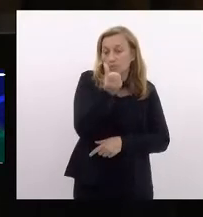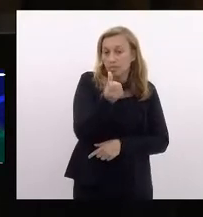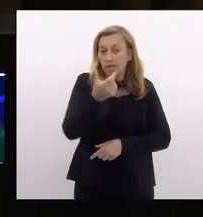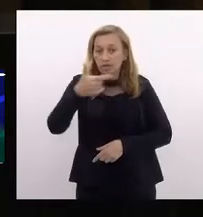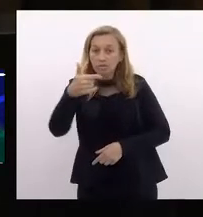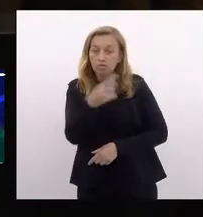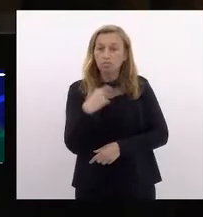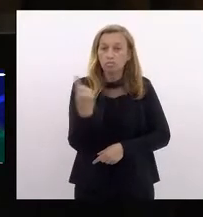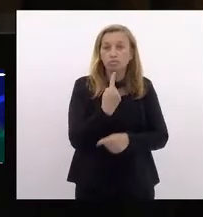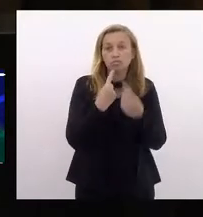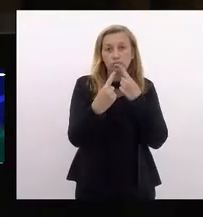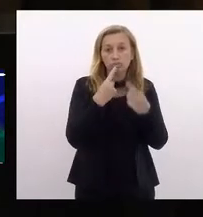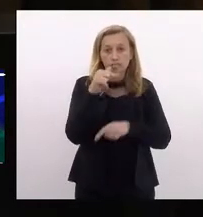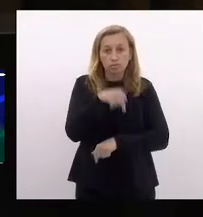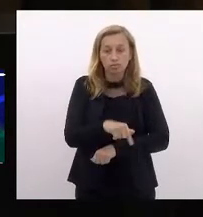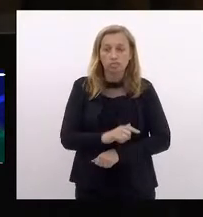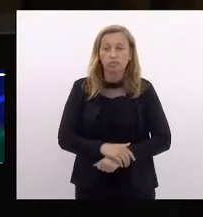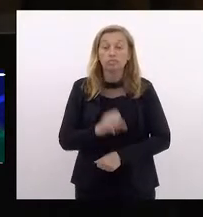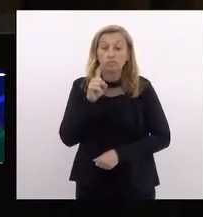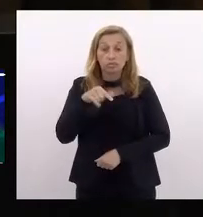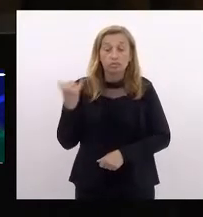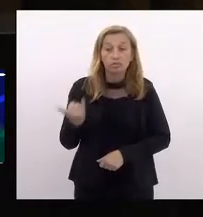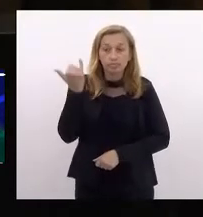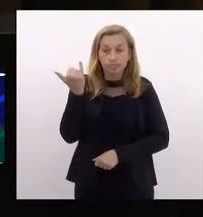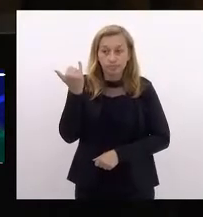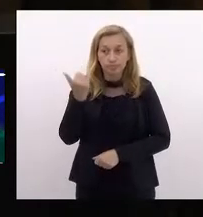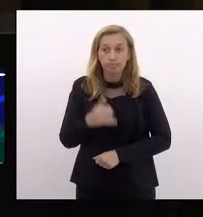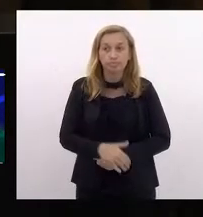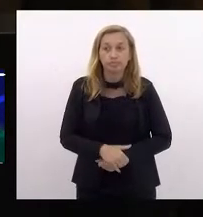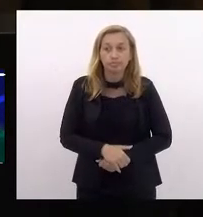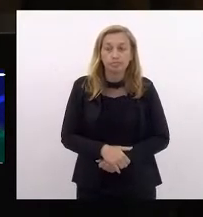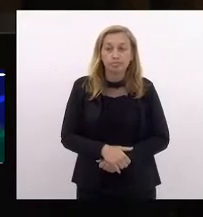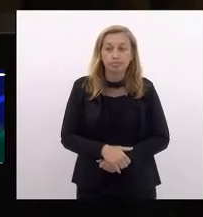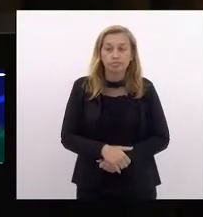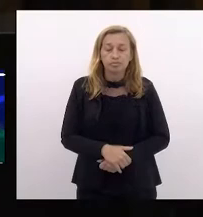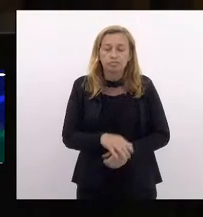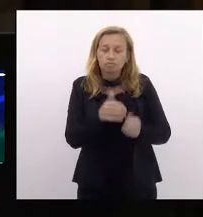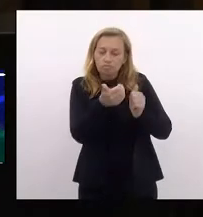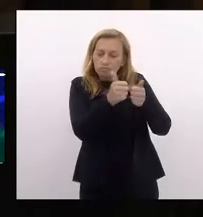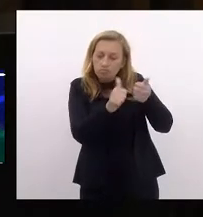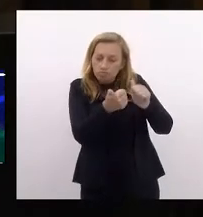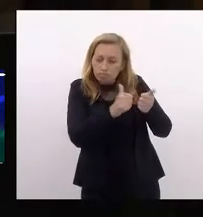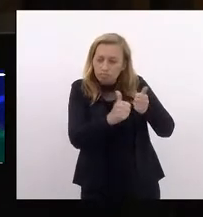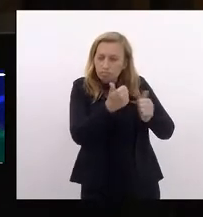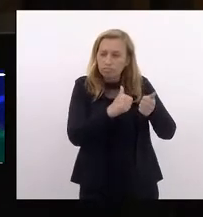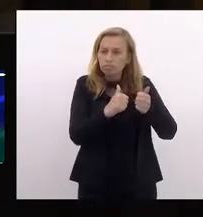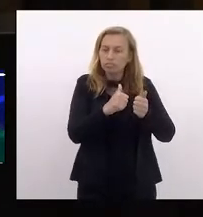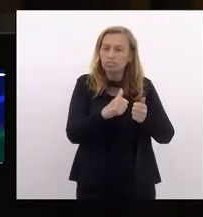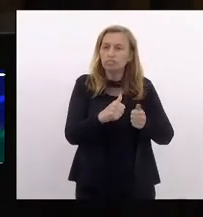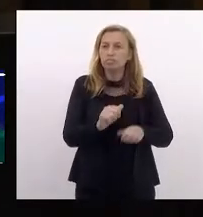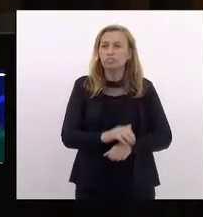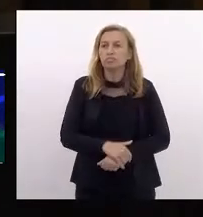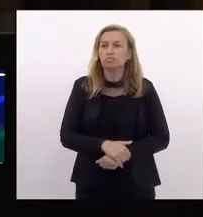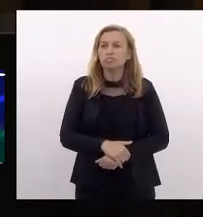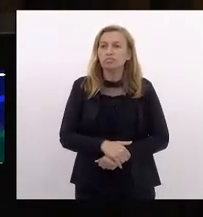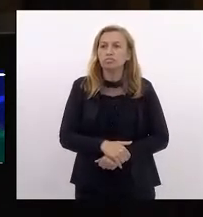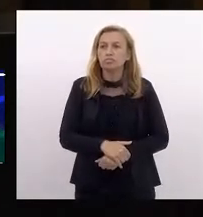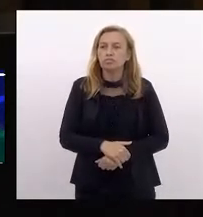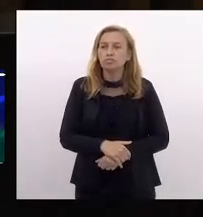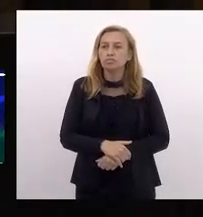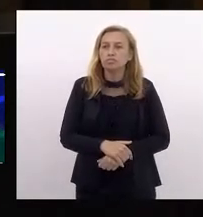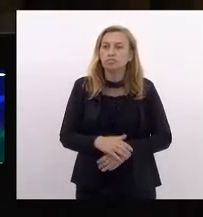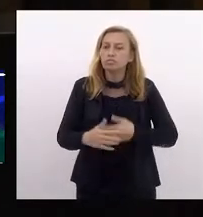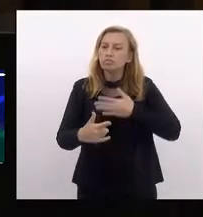discutimos aqui é importante fazer uma avaliação que tem a ver com o nosso